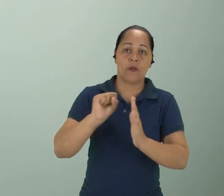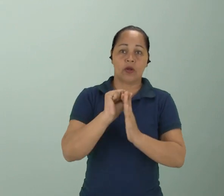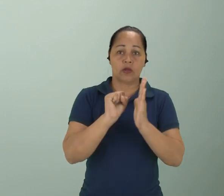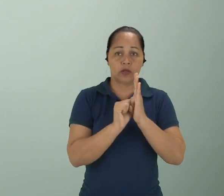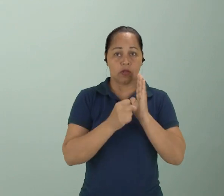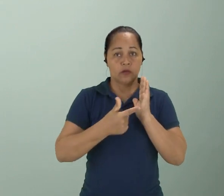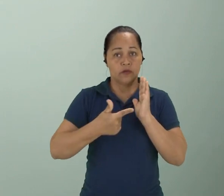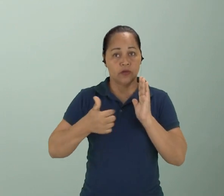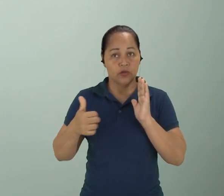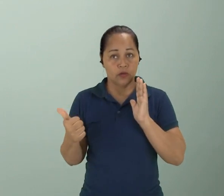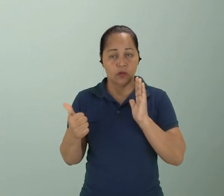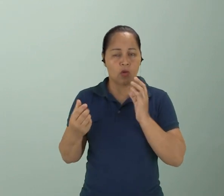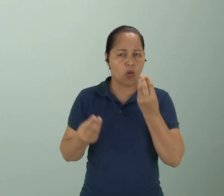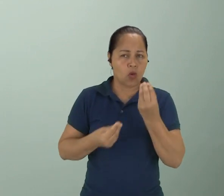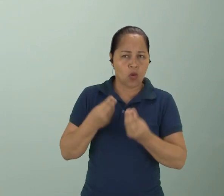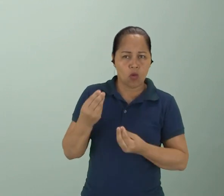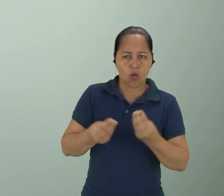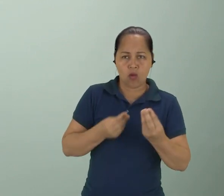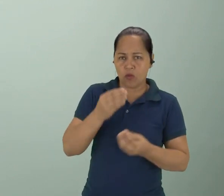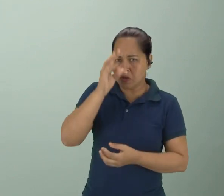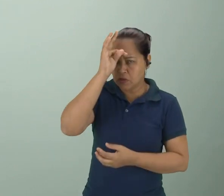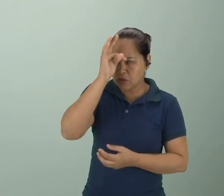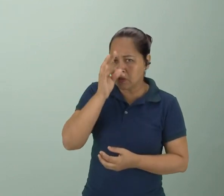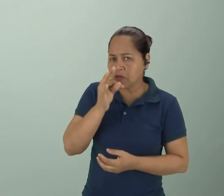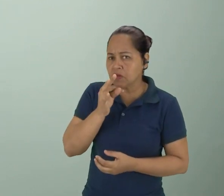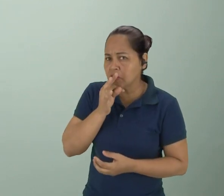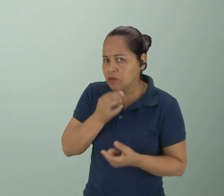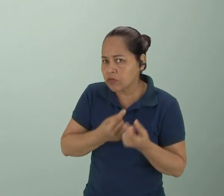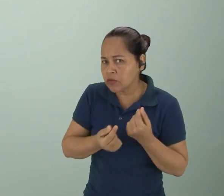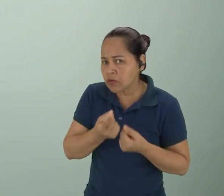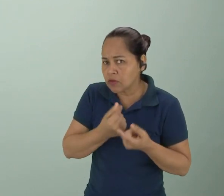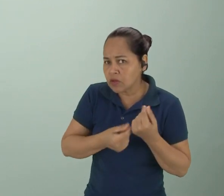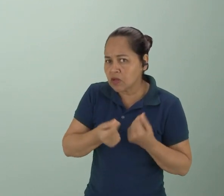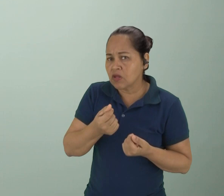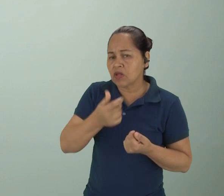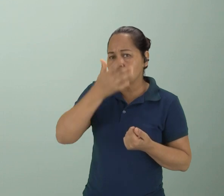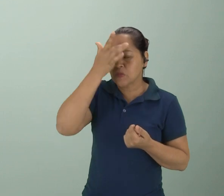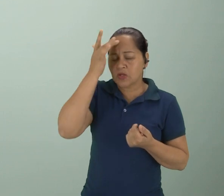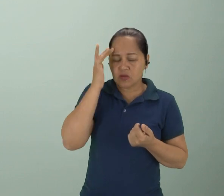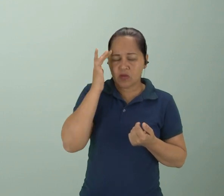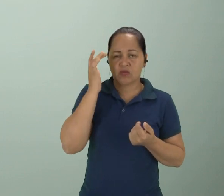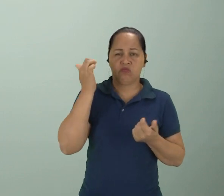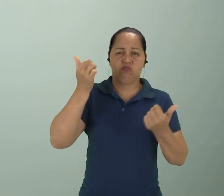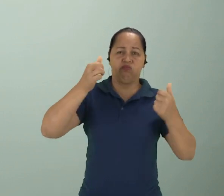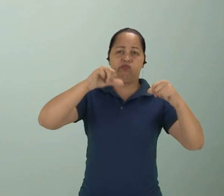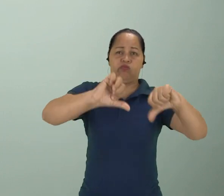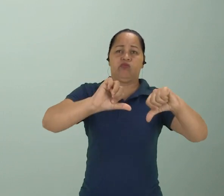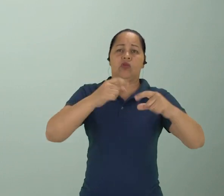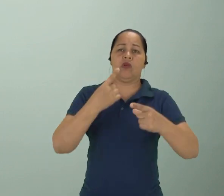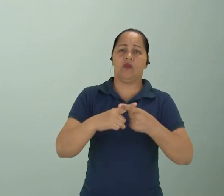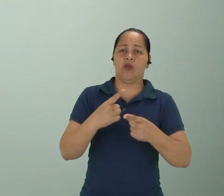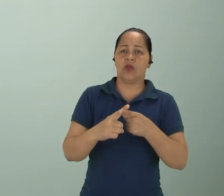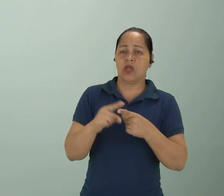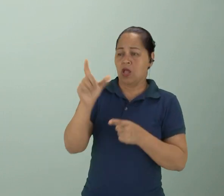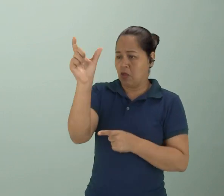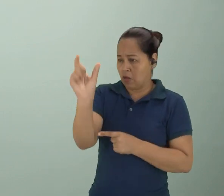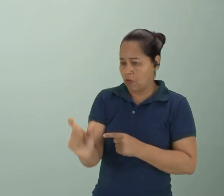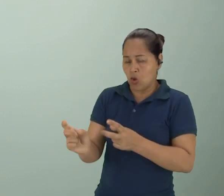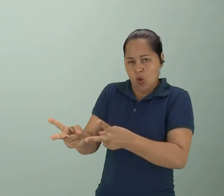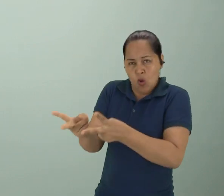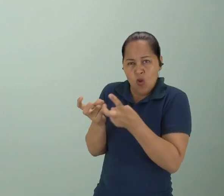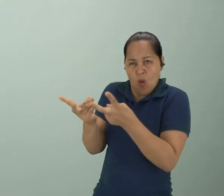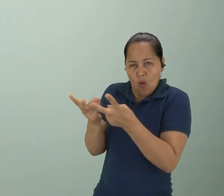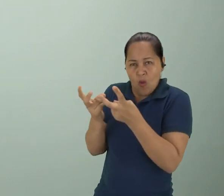21 a economia tradicional a lógica do capital aquela criticada por max exploração do trabalho